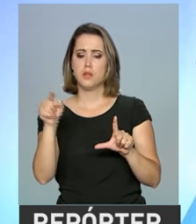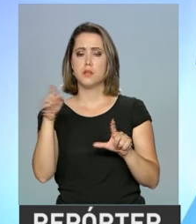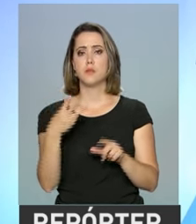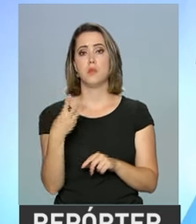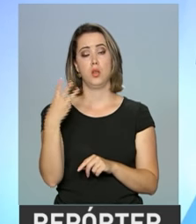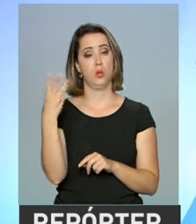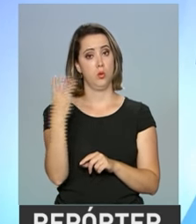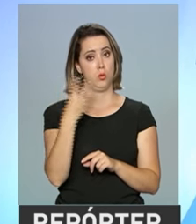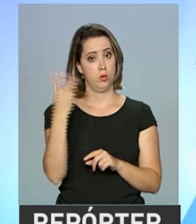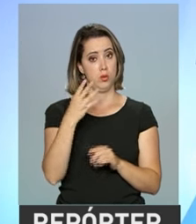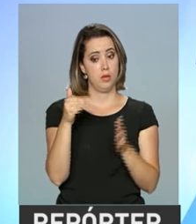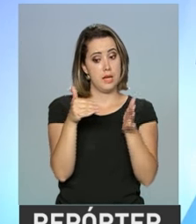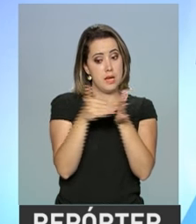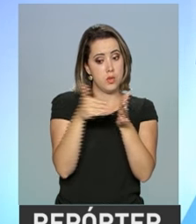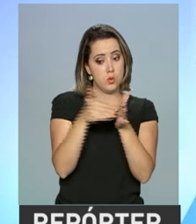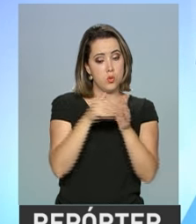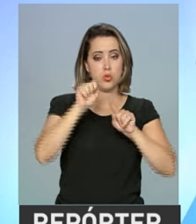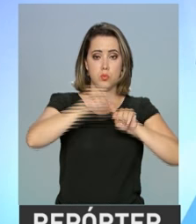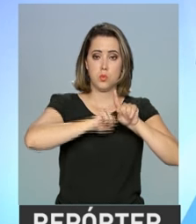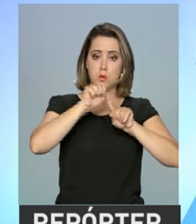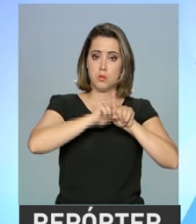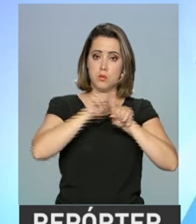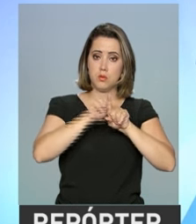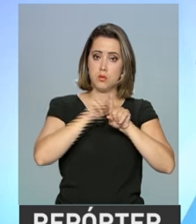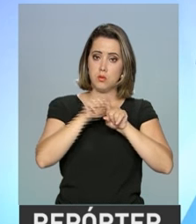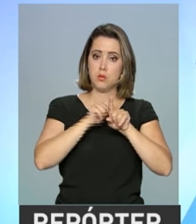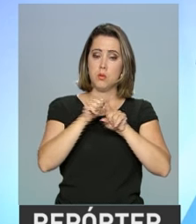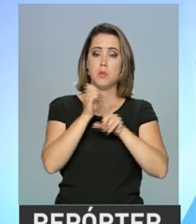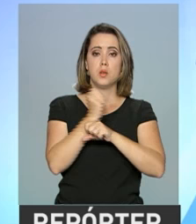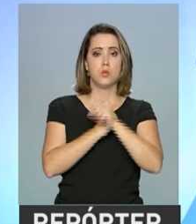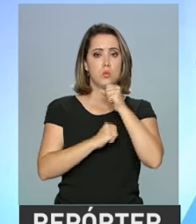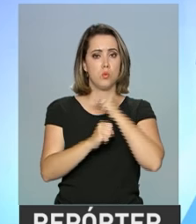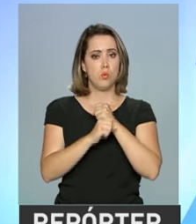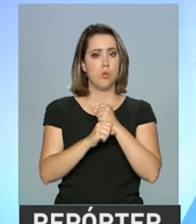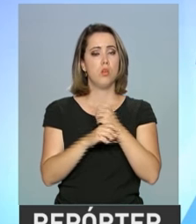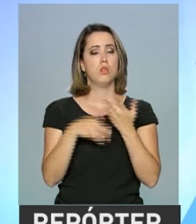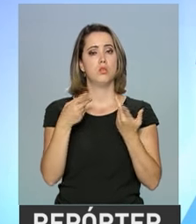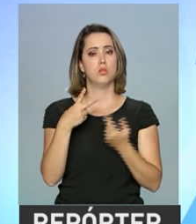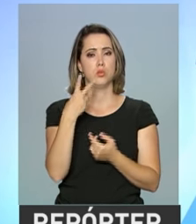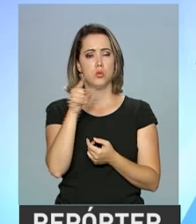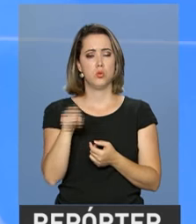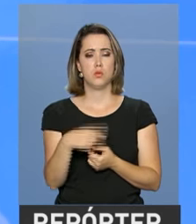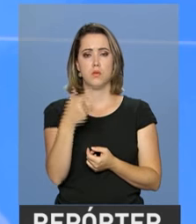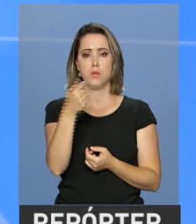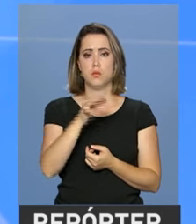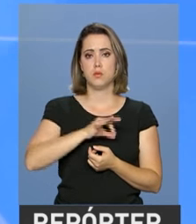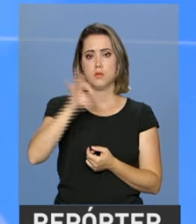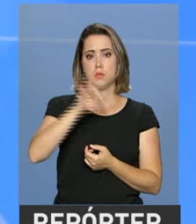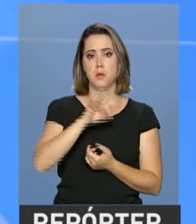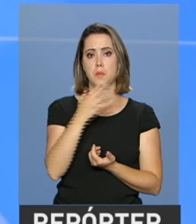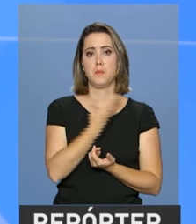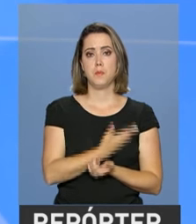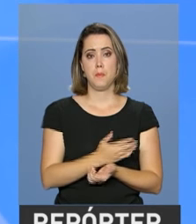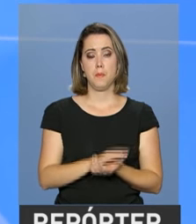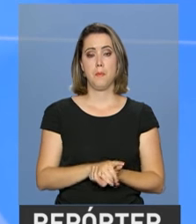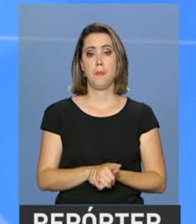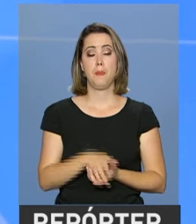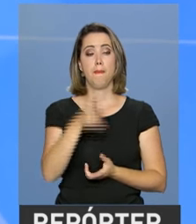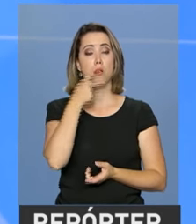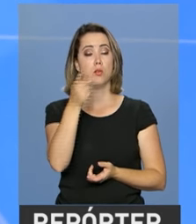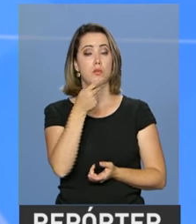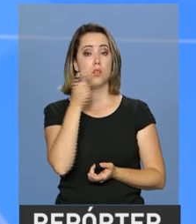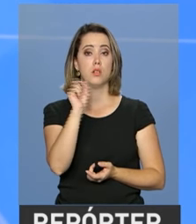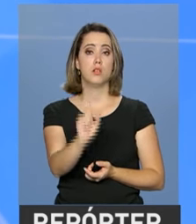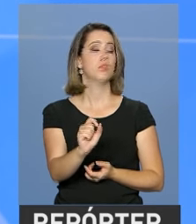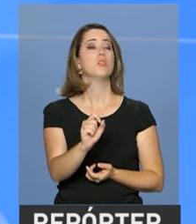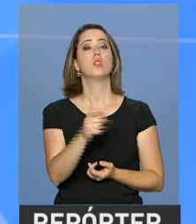trimestre de 2017 versus último trimestre de 2016, cerca de 2,7%. Para justificar a urgência da